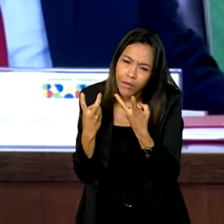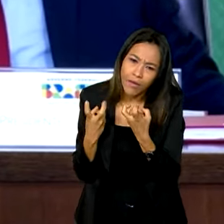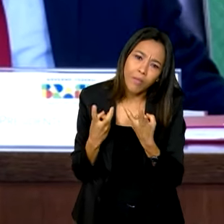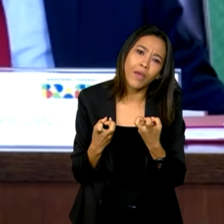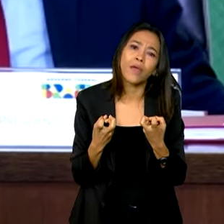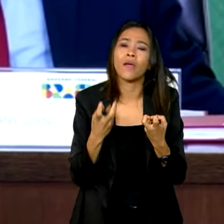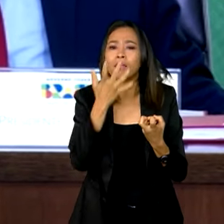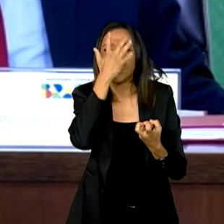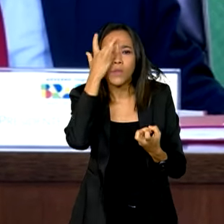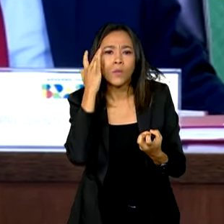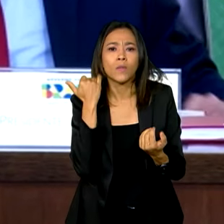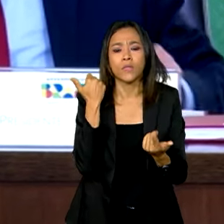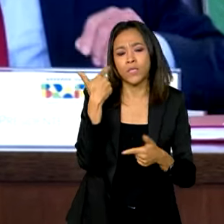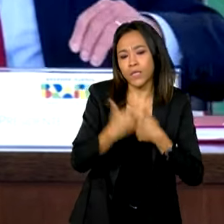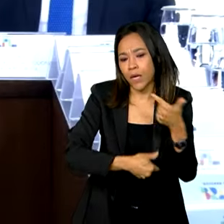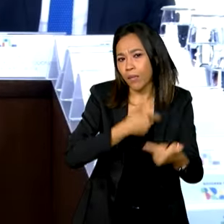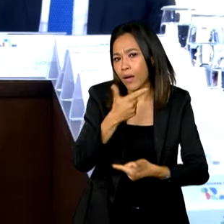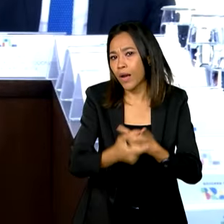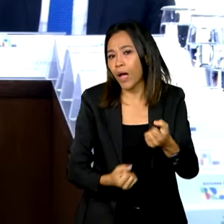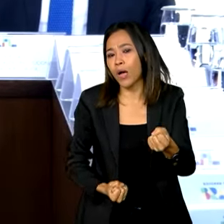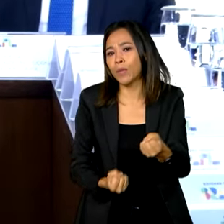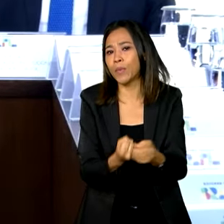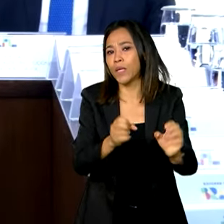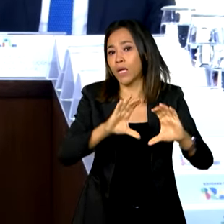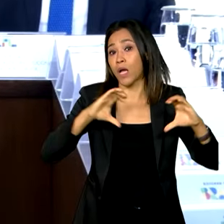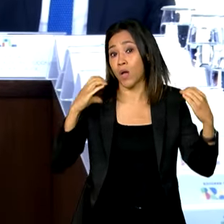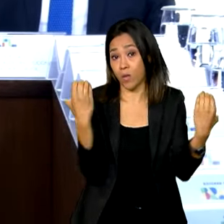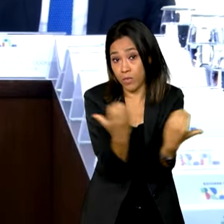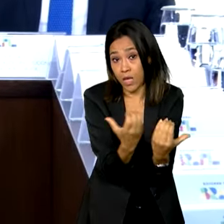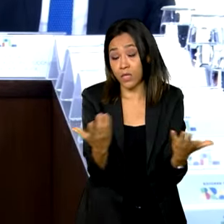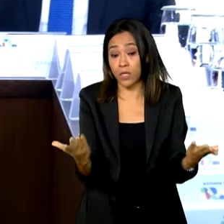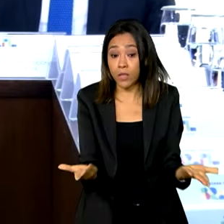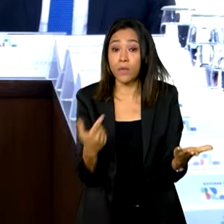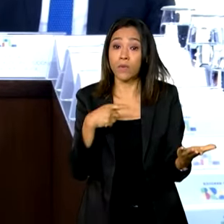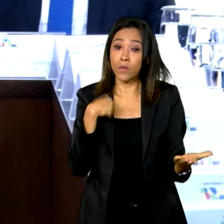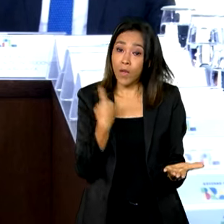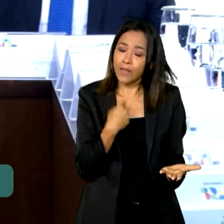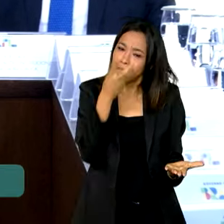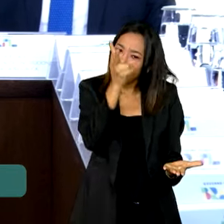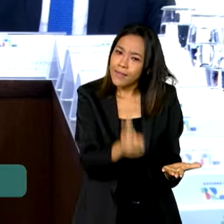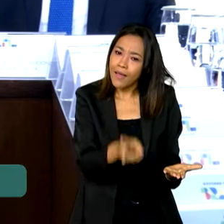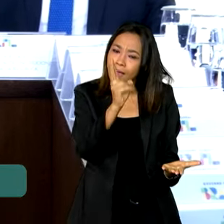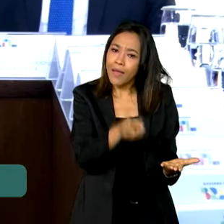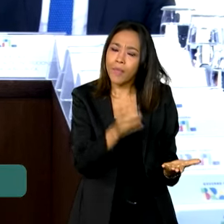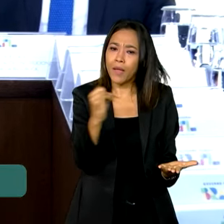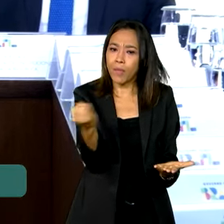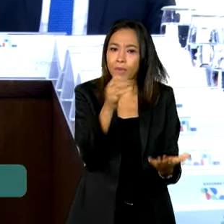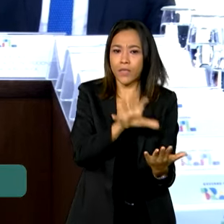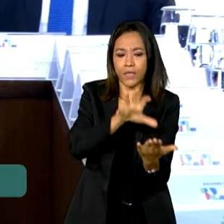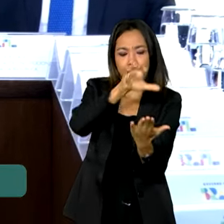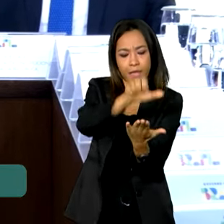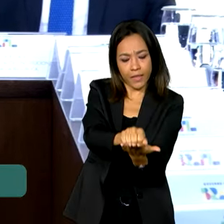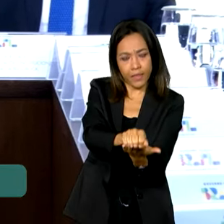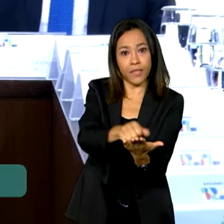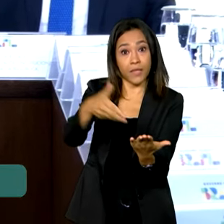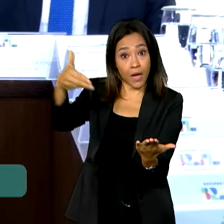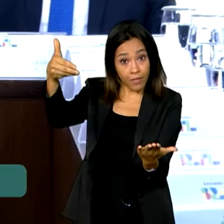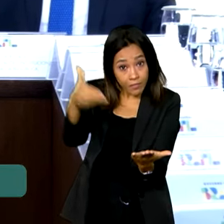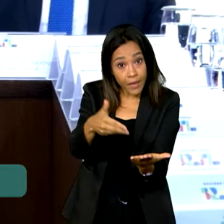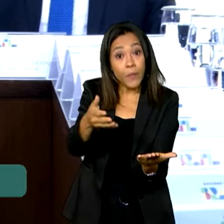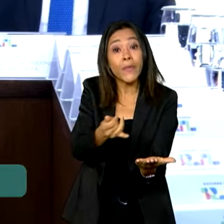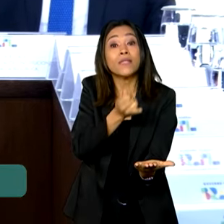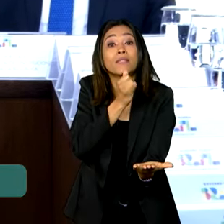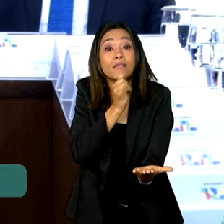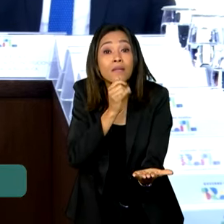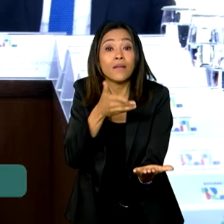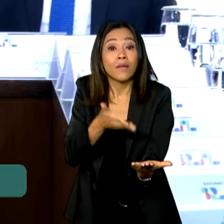de trabalhar pela comunidade. Então é importante a gente sempre registrar, para isso servir de exemplo